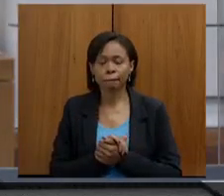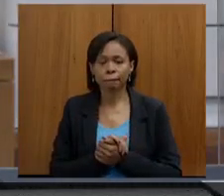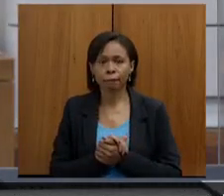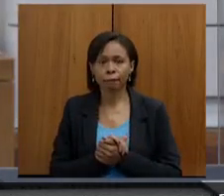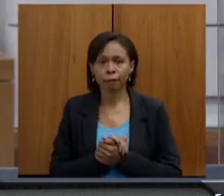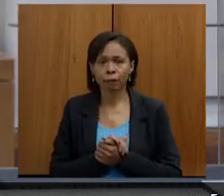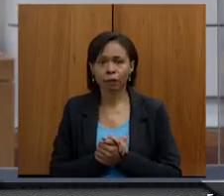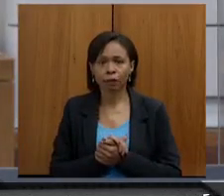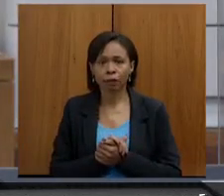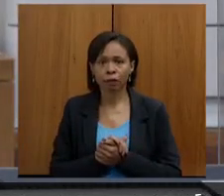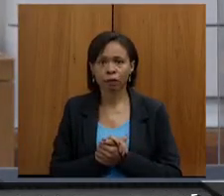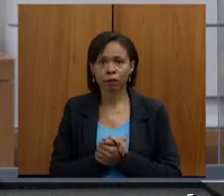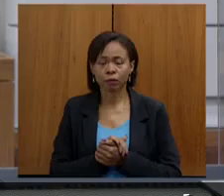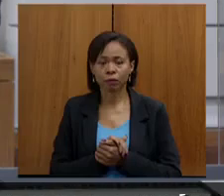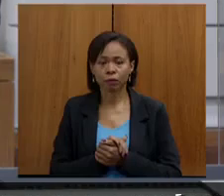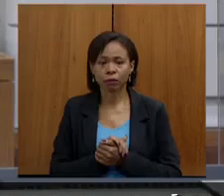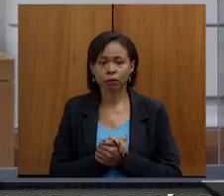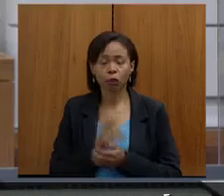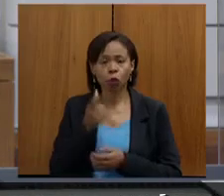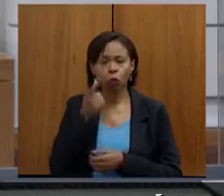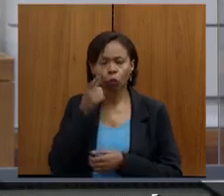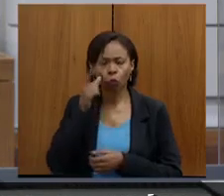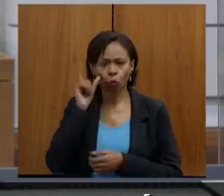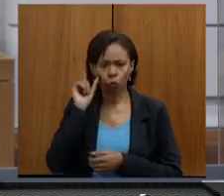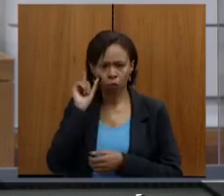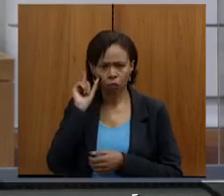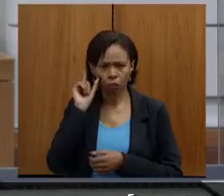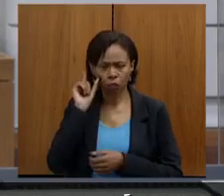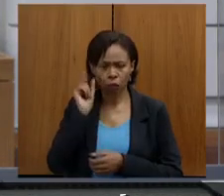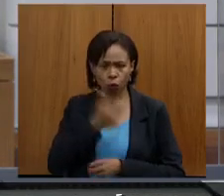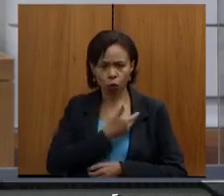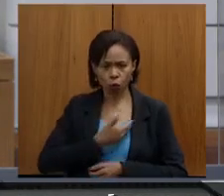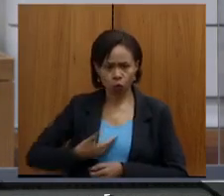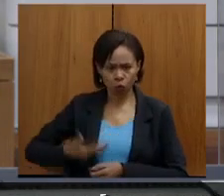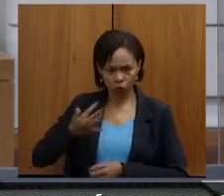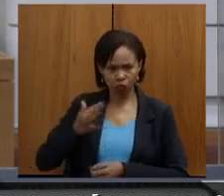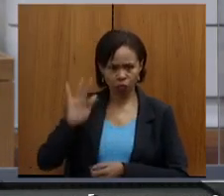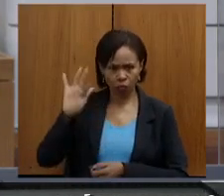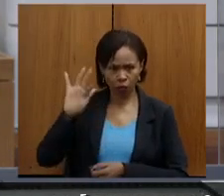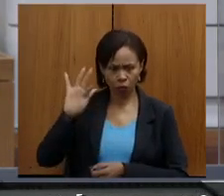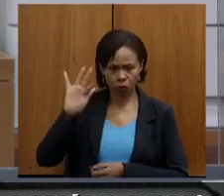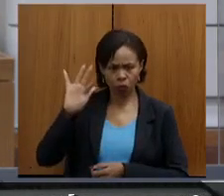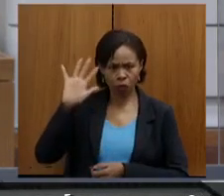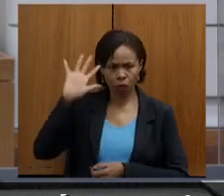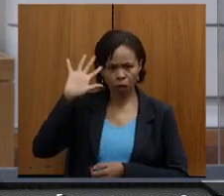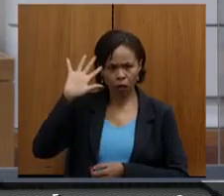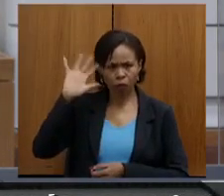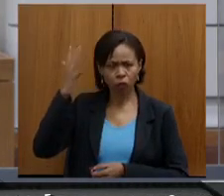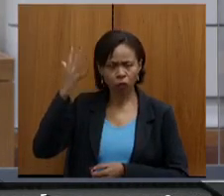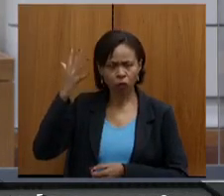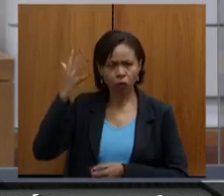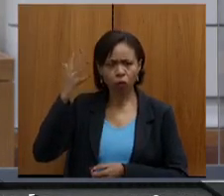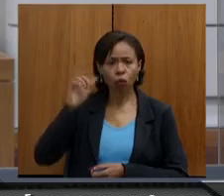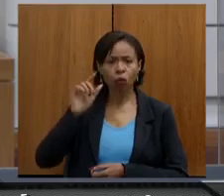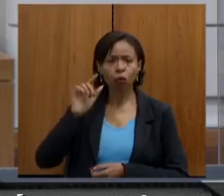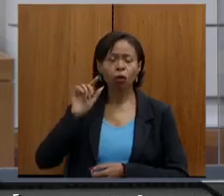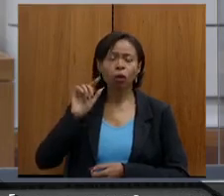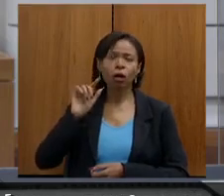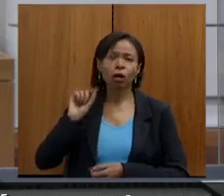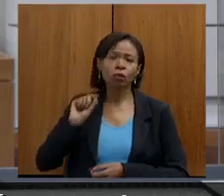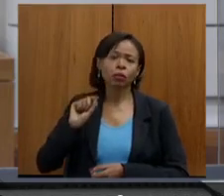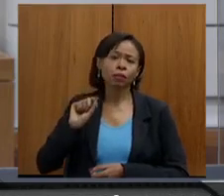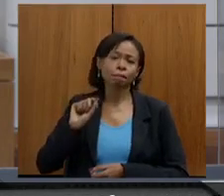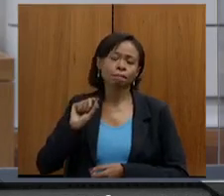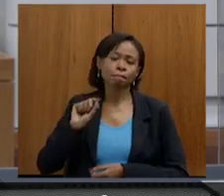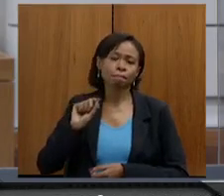temos a partir de ontem eu a decisão do Governo Federal nós passamos a ter Então